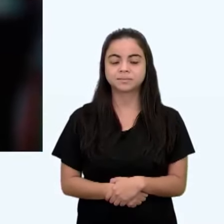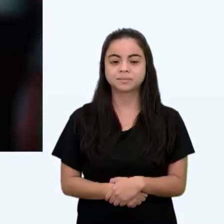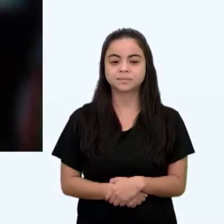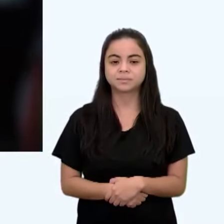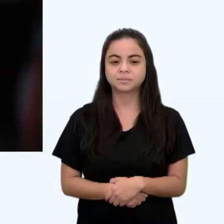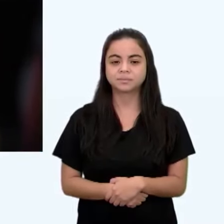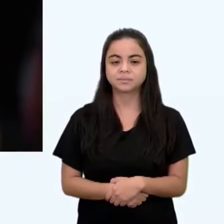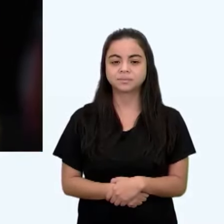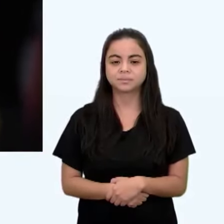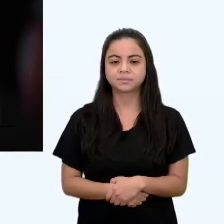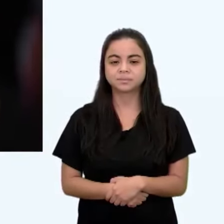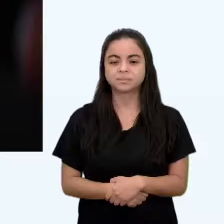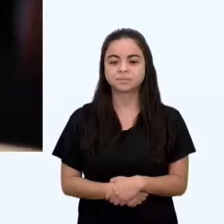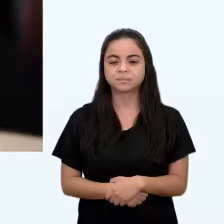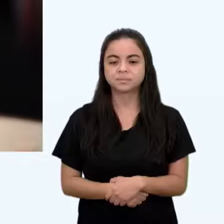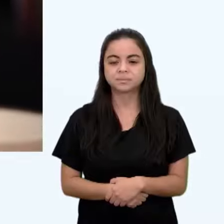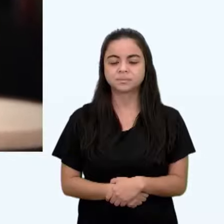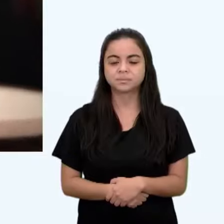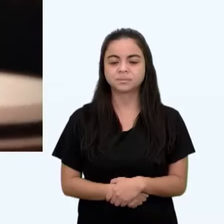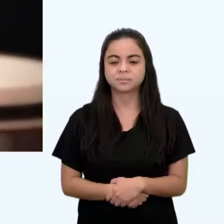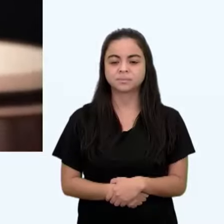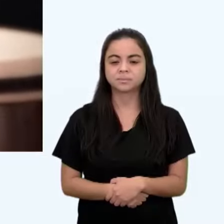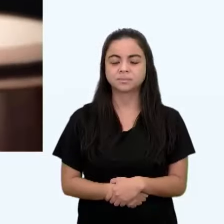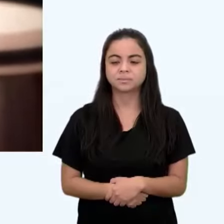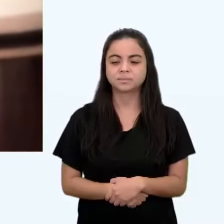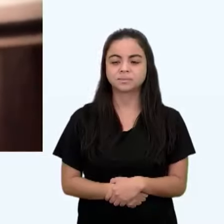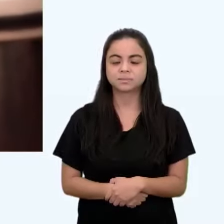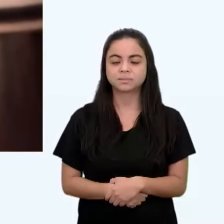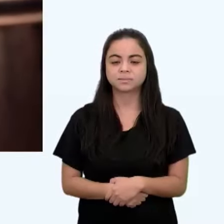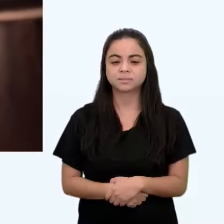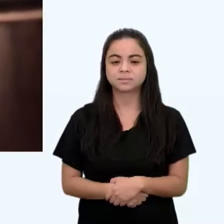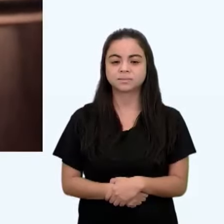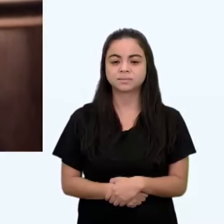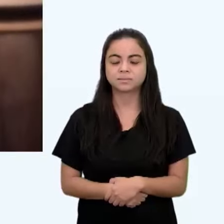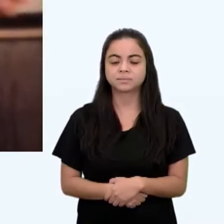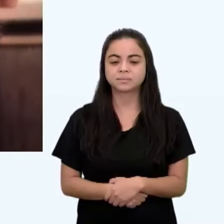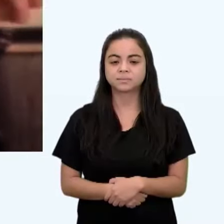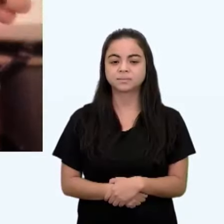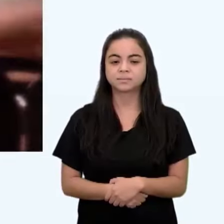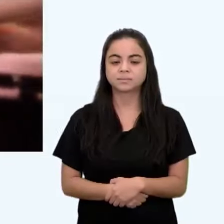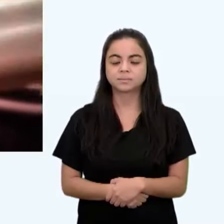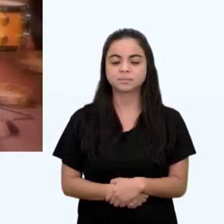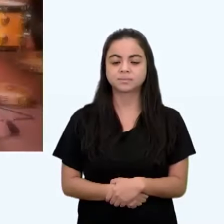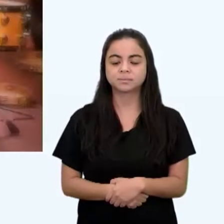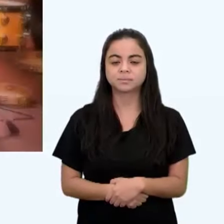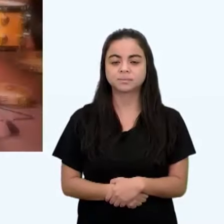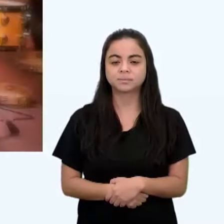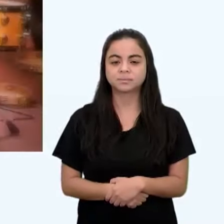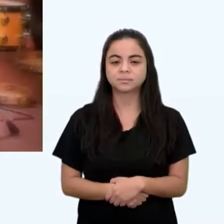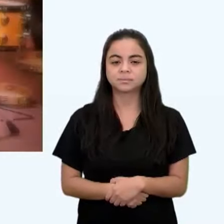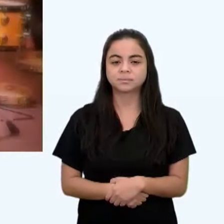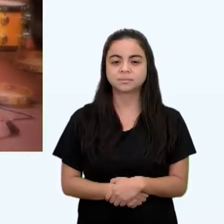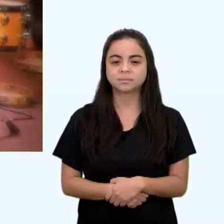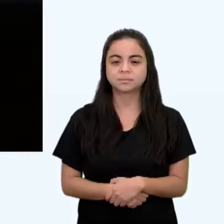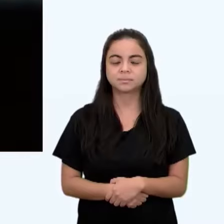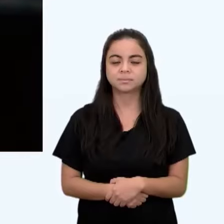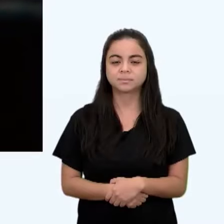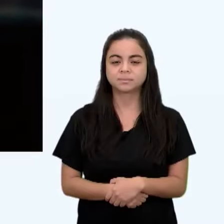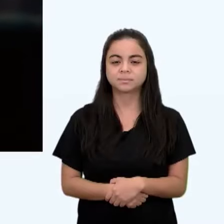Eu nasci pra cantar, eu cantarei. Yeah, yeah, yeah. Eu nasci pra cantar, eu cantarei.